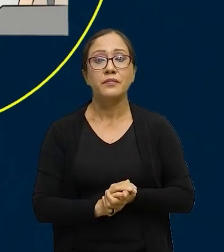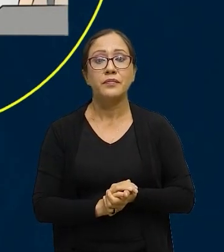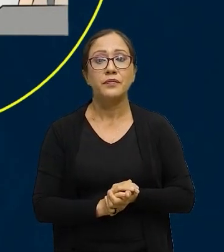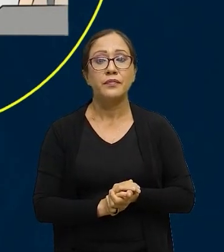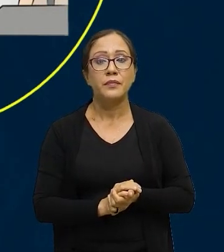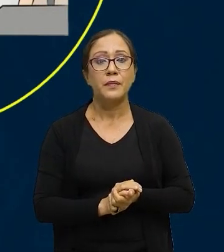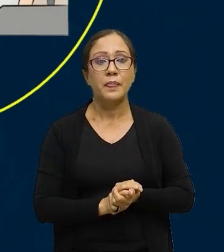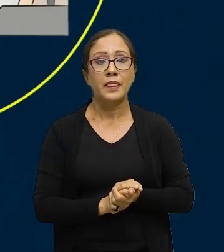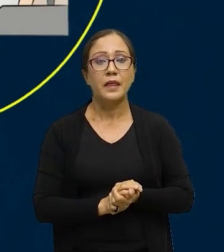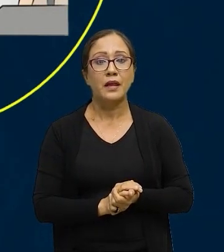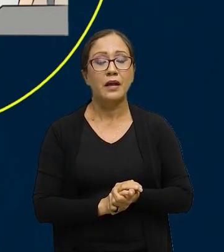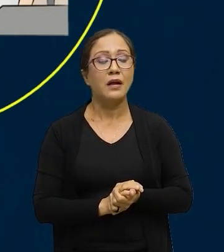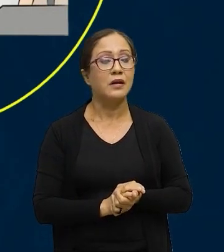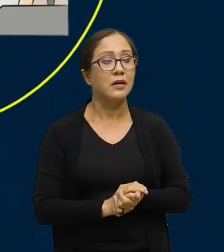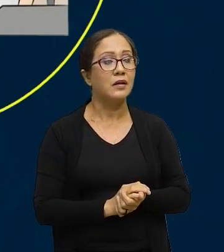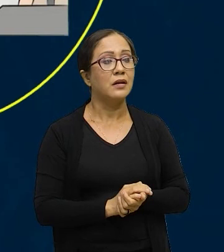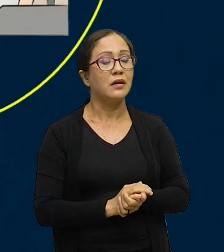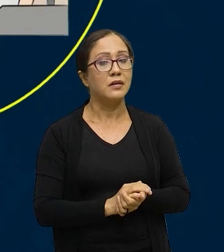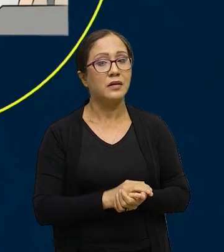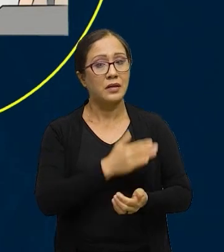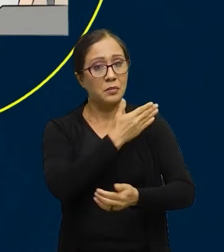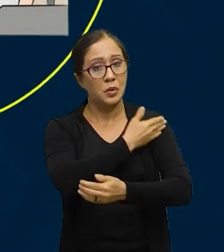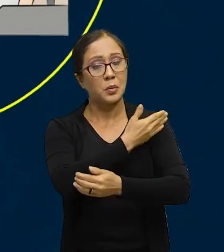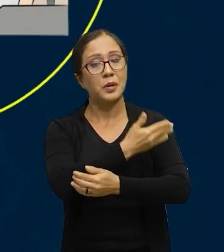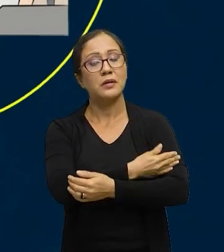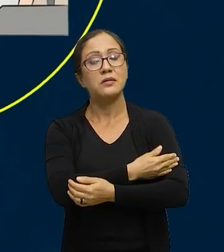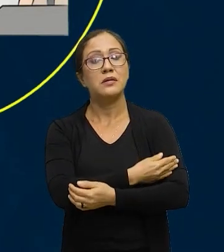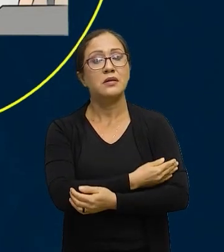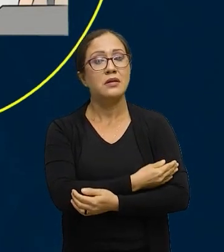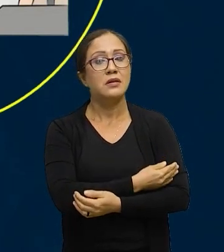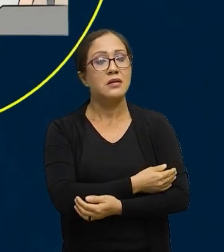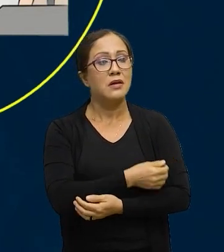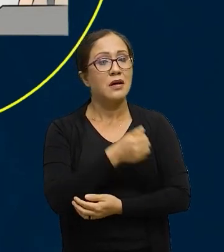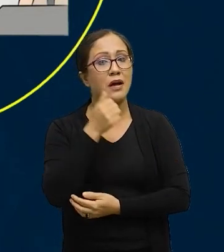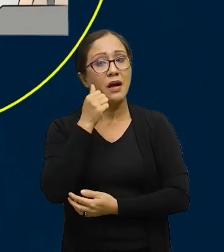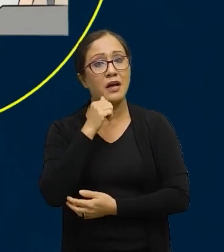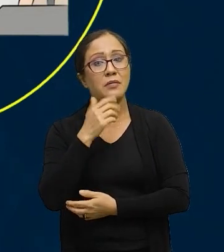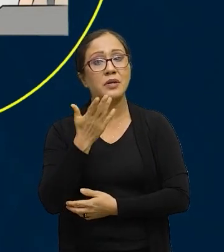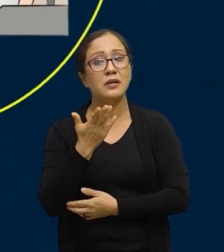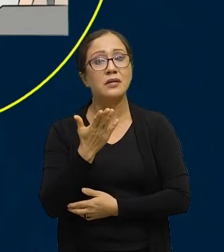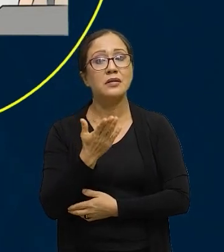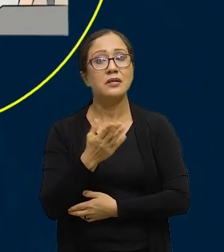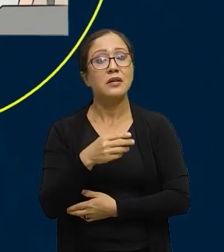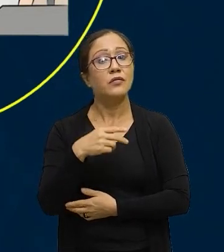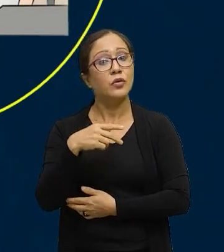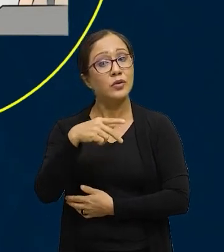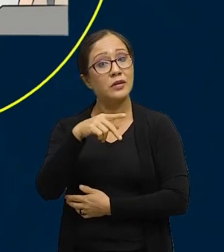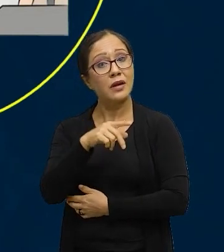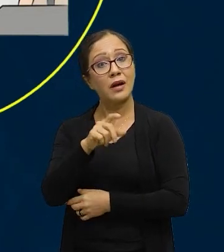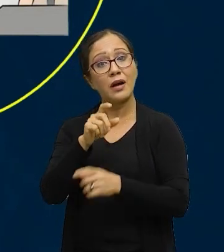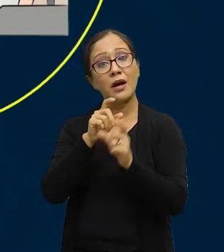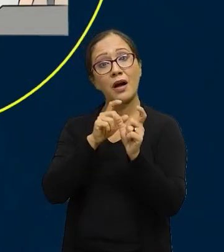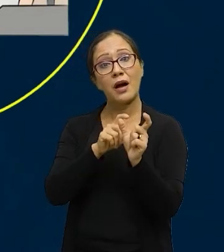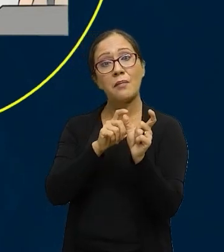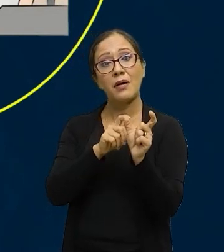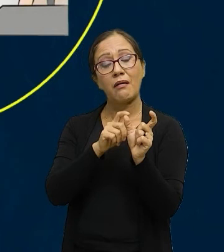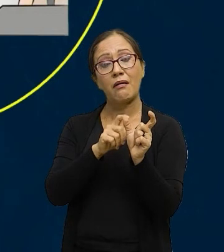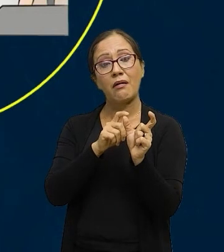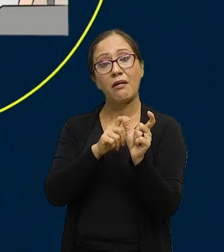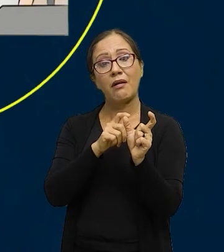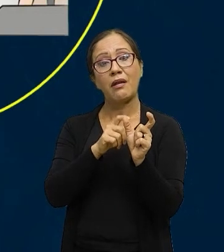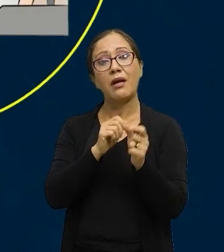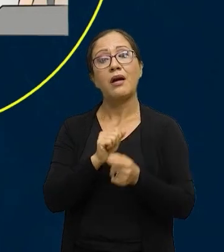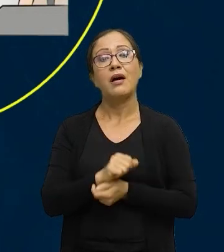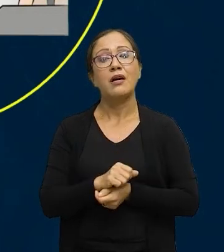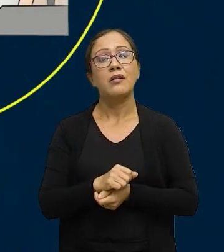está vendo a imagem, uma frase, quebrou o braço. Aí ele fala e foi usar a palavra place em duas partes. Em